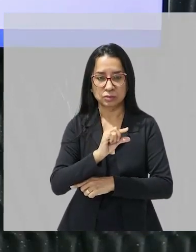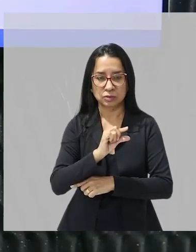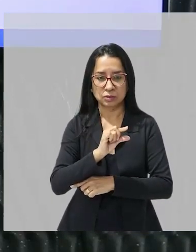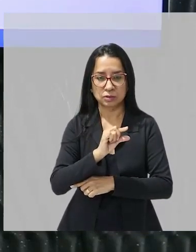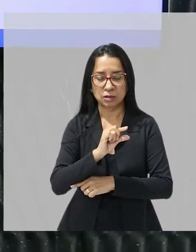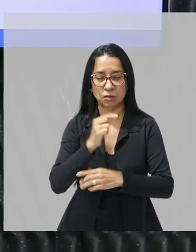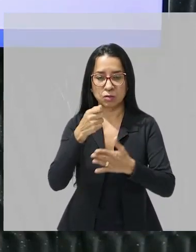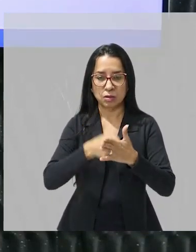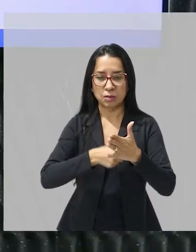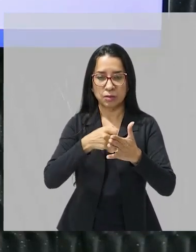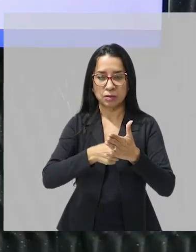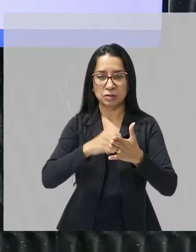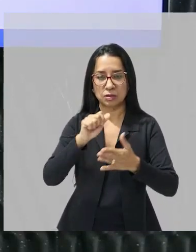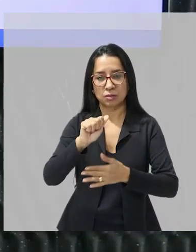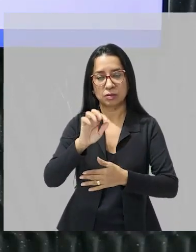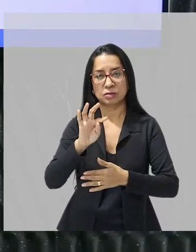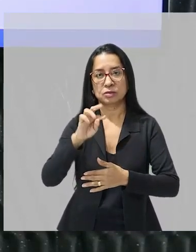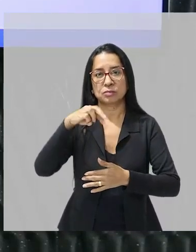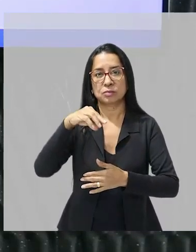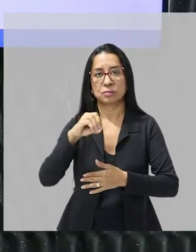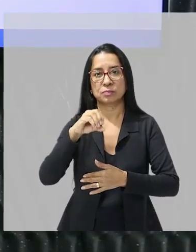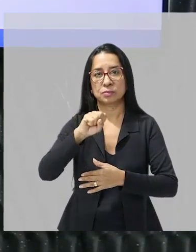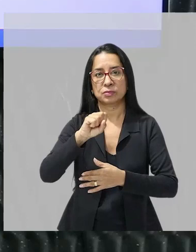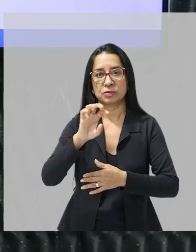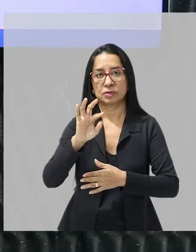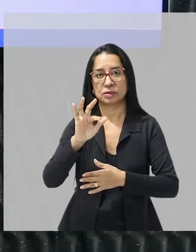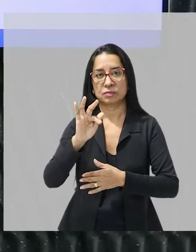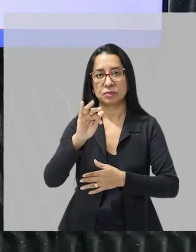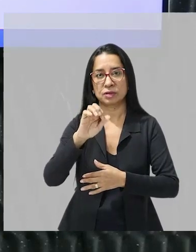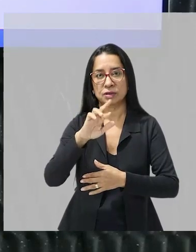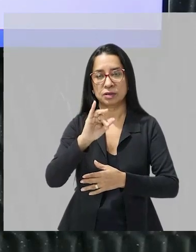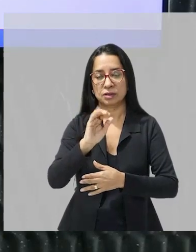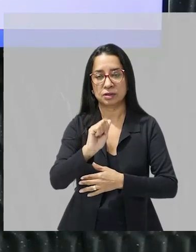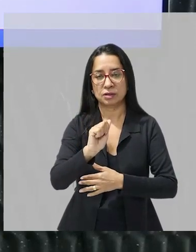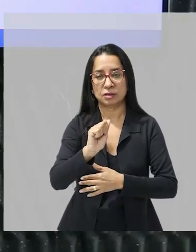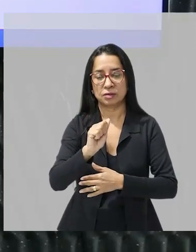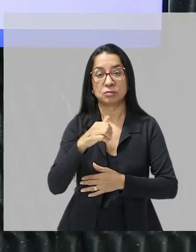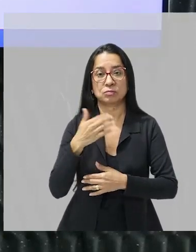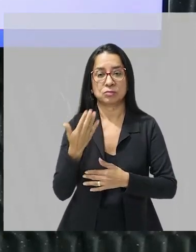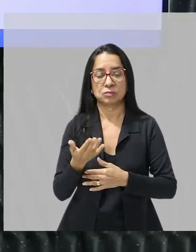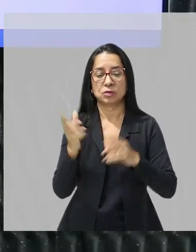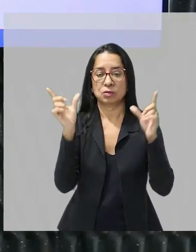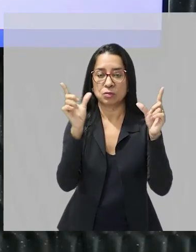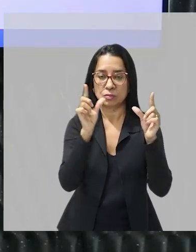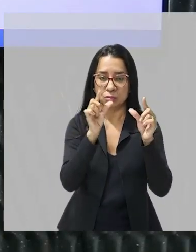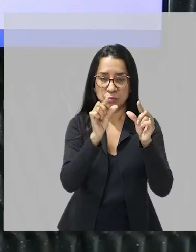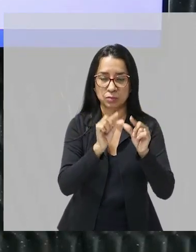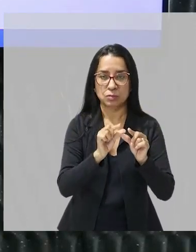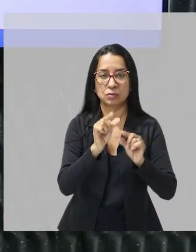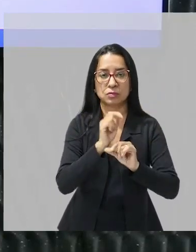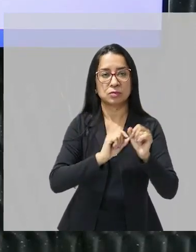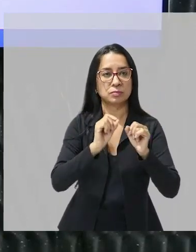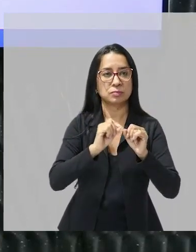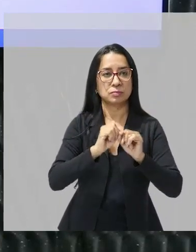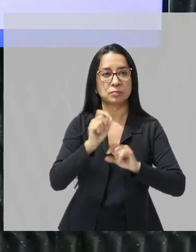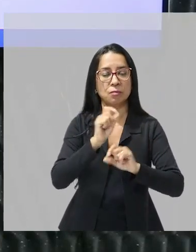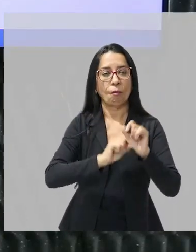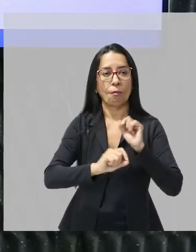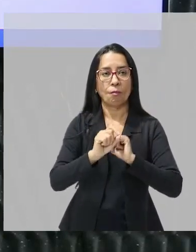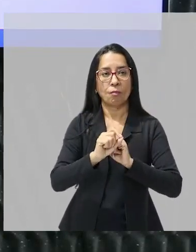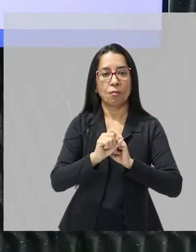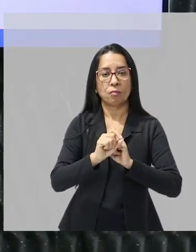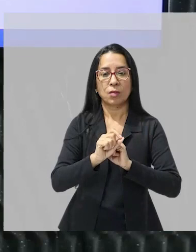pressão atmosférica. Consequentemente, essa pressão atmosférica diminuída vai fazer com que